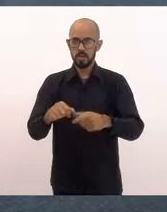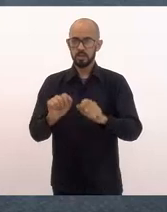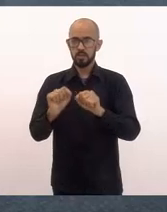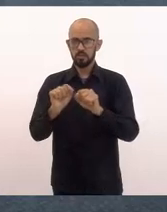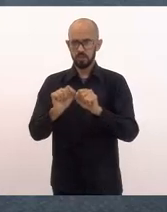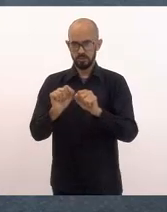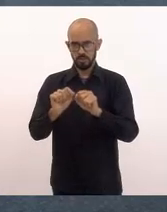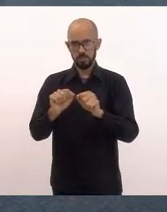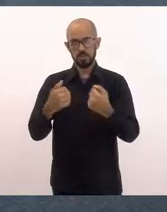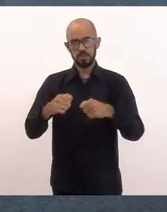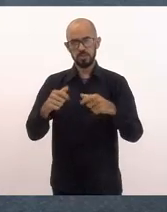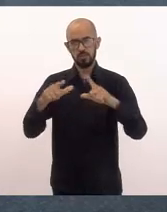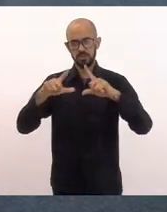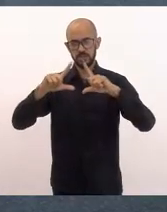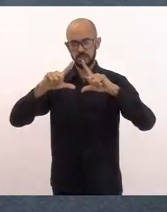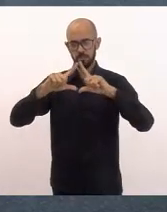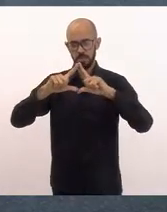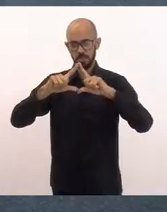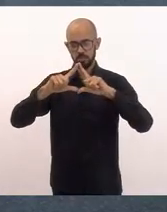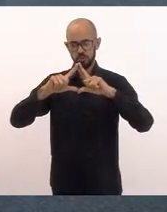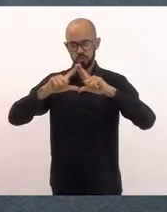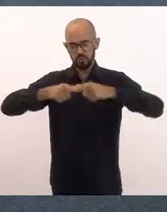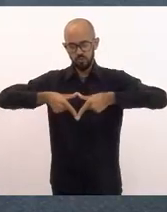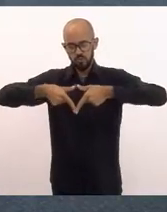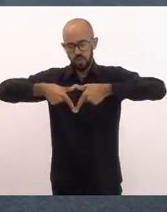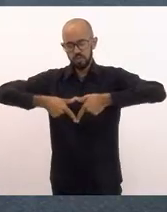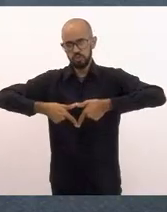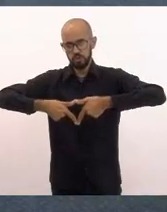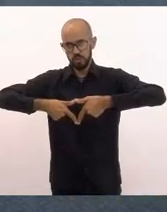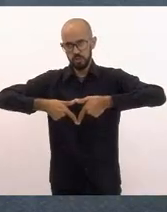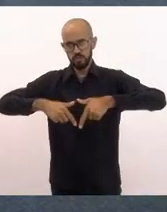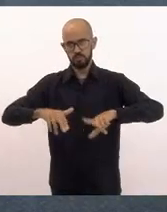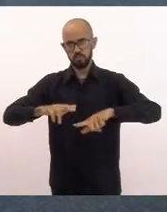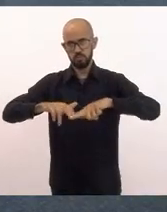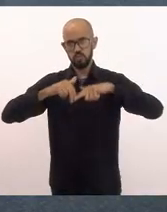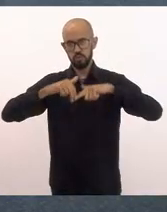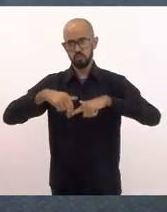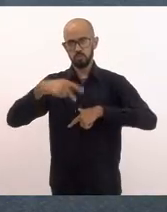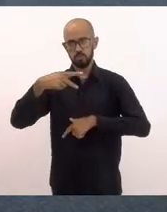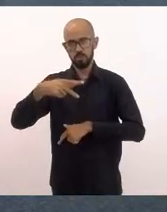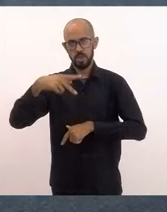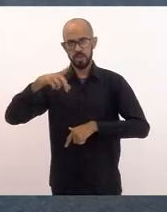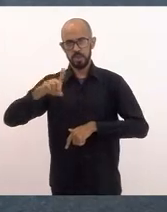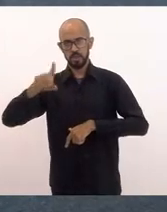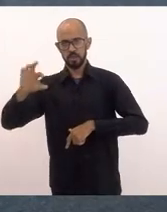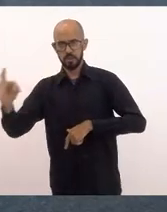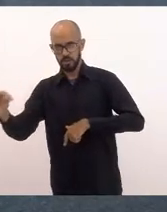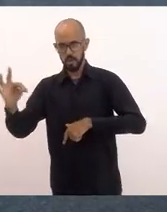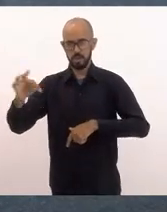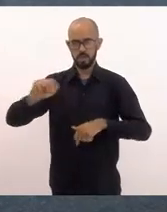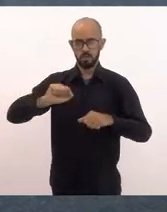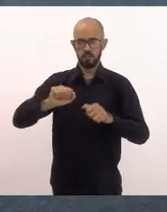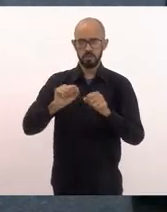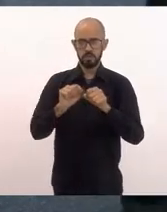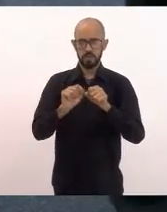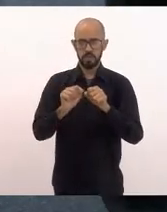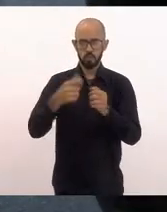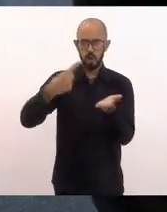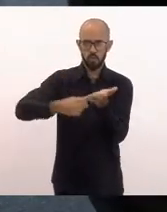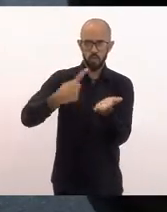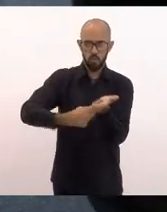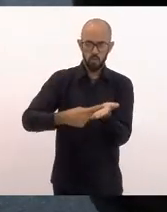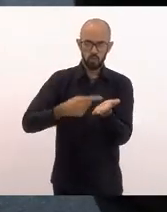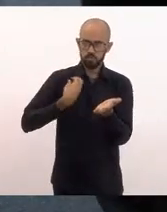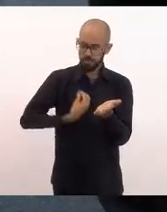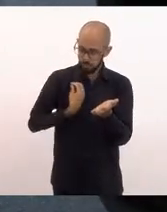ser invertida. E, por isso, o PDT, firmando o acordo, que participou aqui de todas